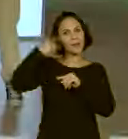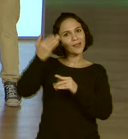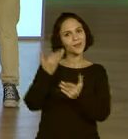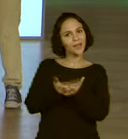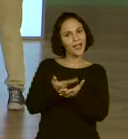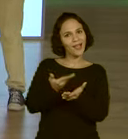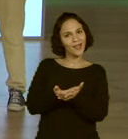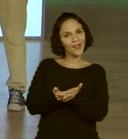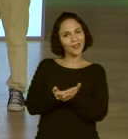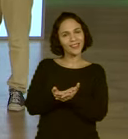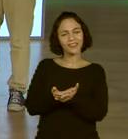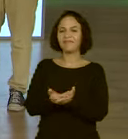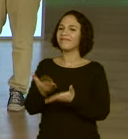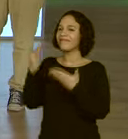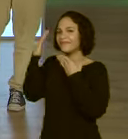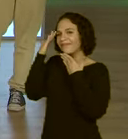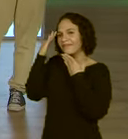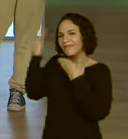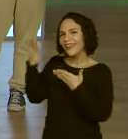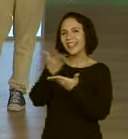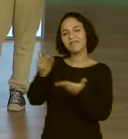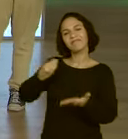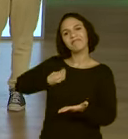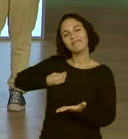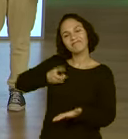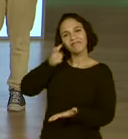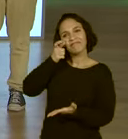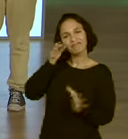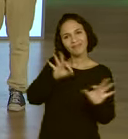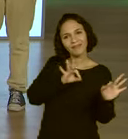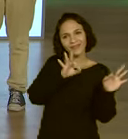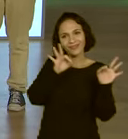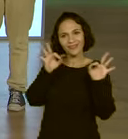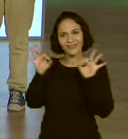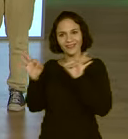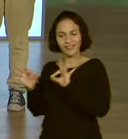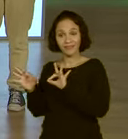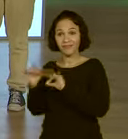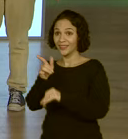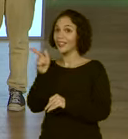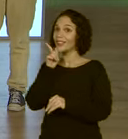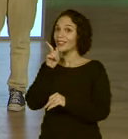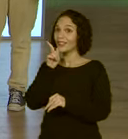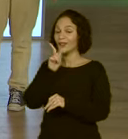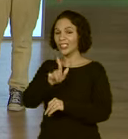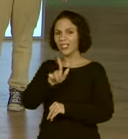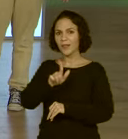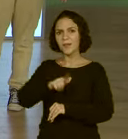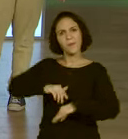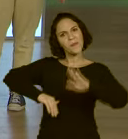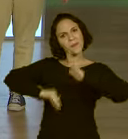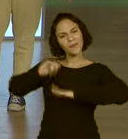próxima aula. Muito obrigado pela sua presença e que você consiga colocar em